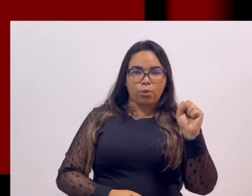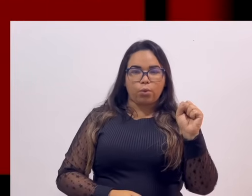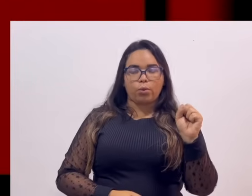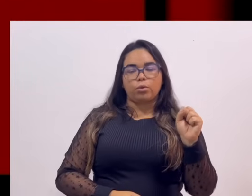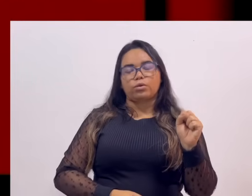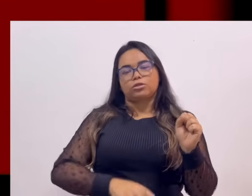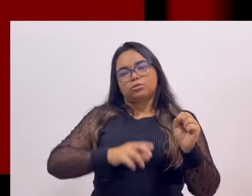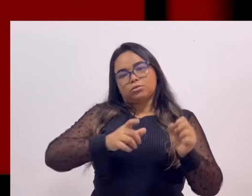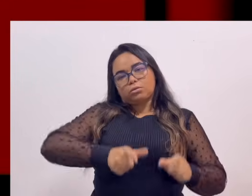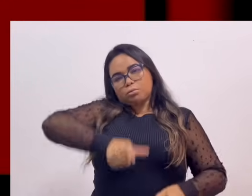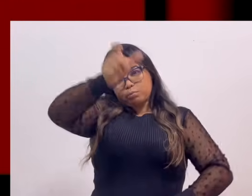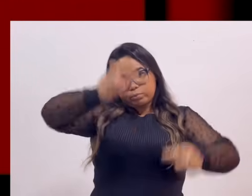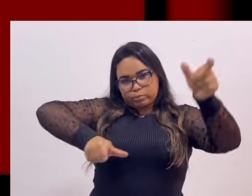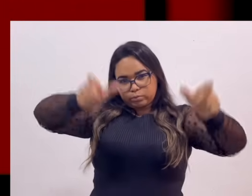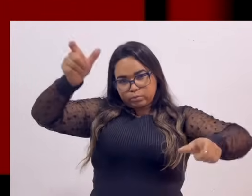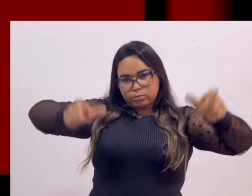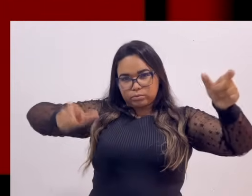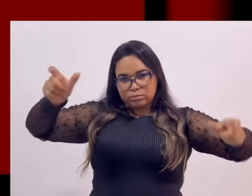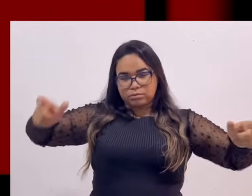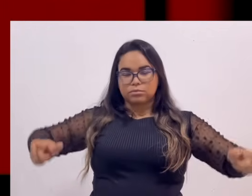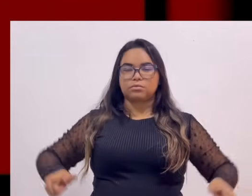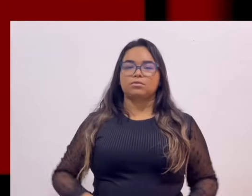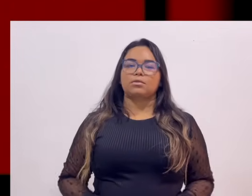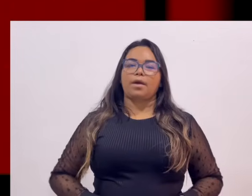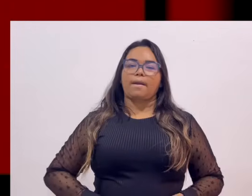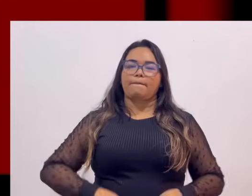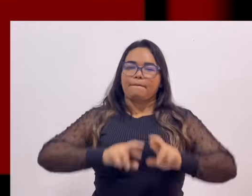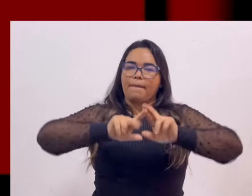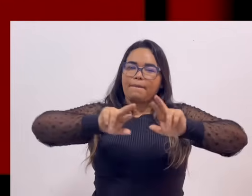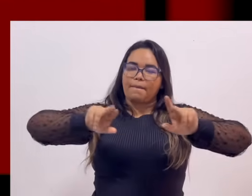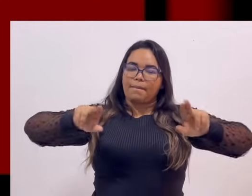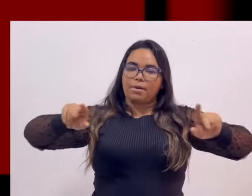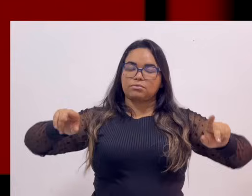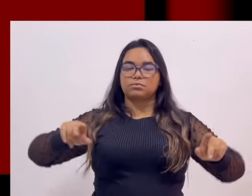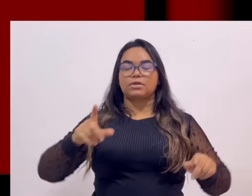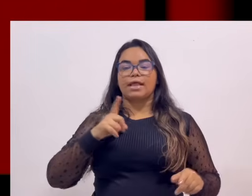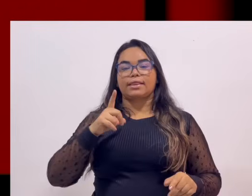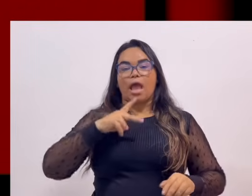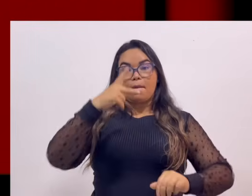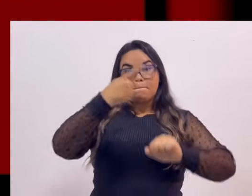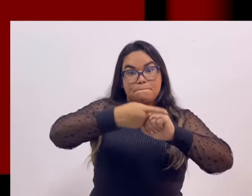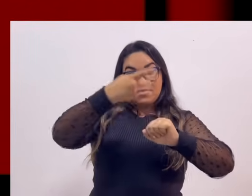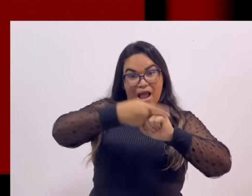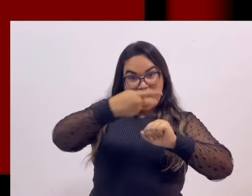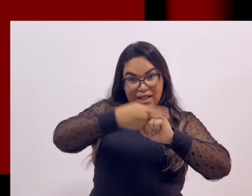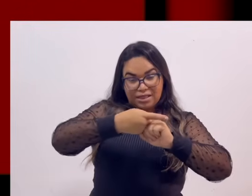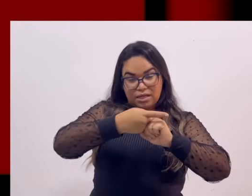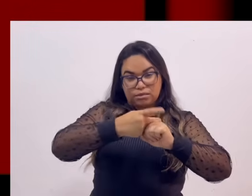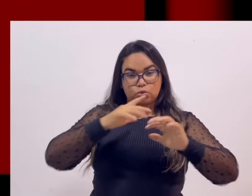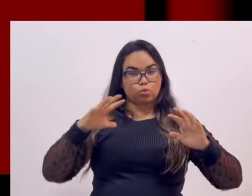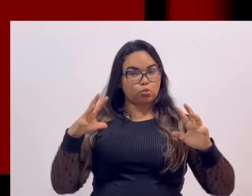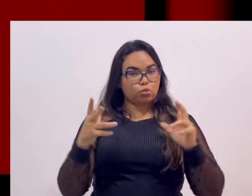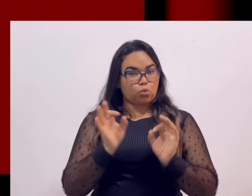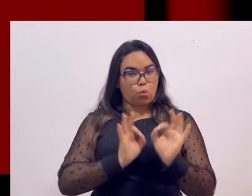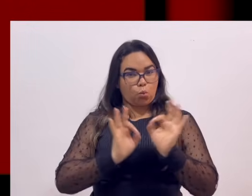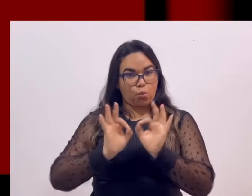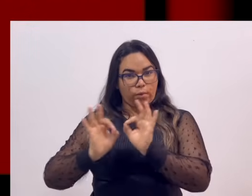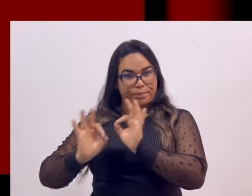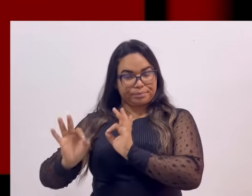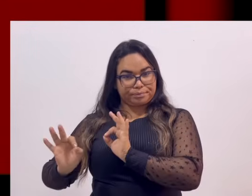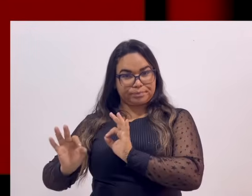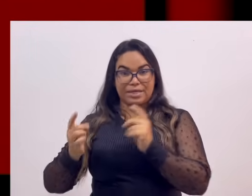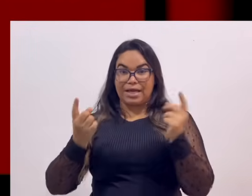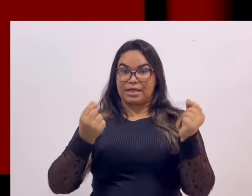pilastras múltiplos de 144 mil as bases foram feitas de prata como está dito tudo